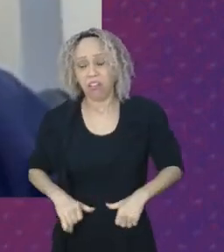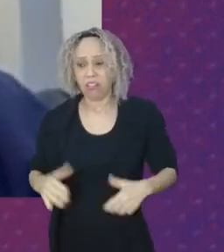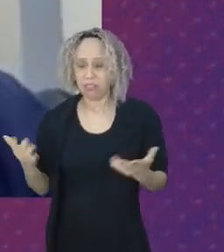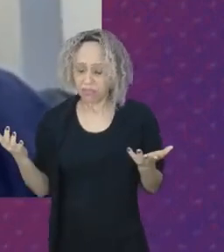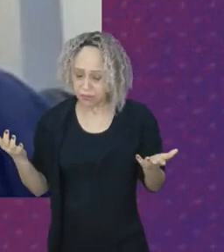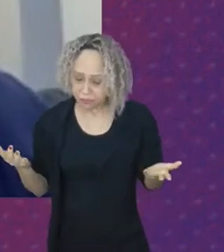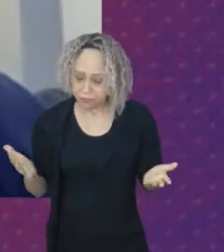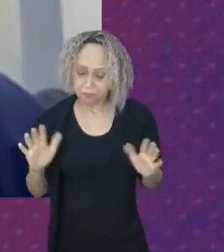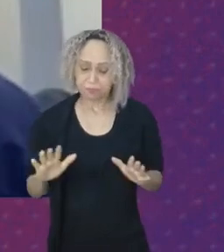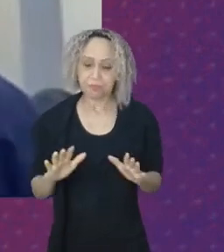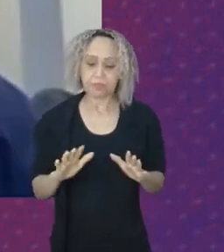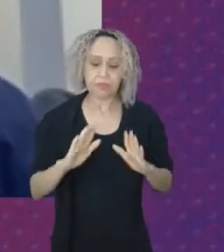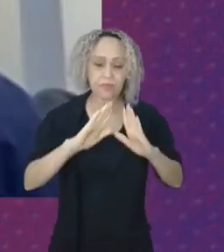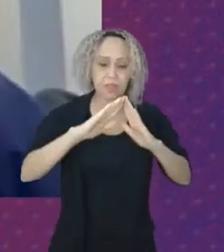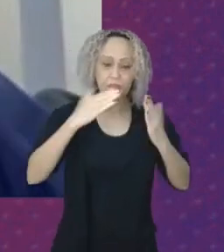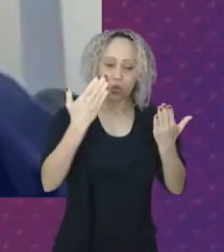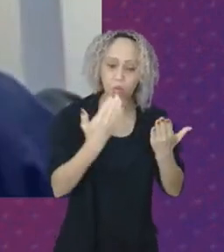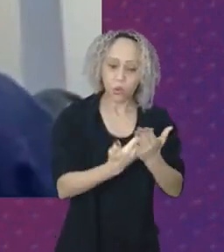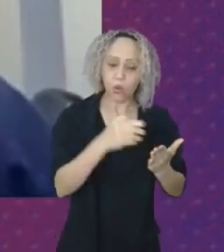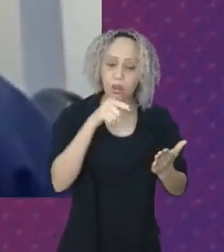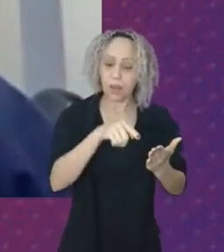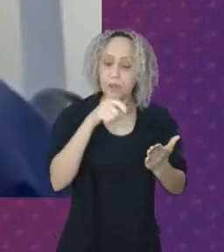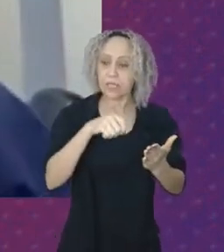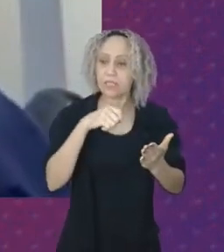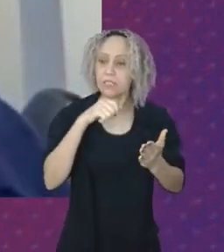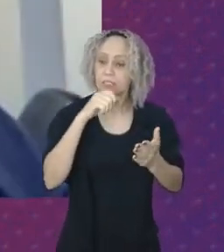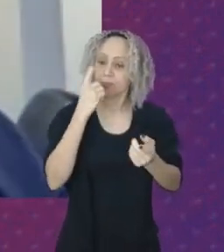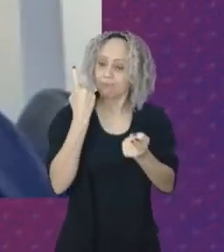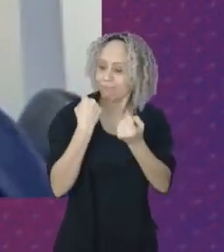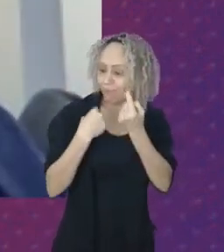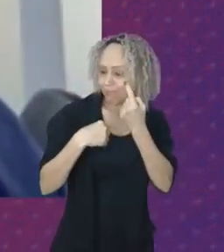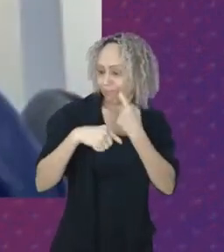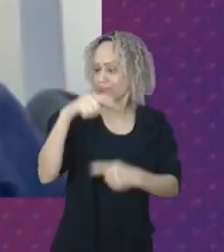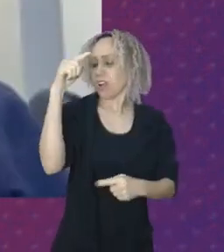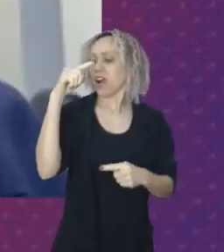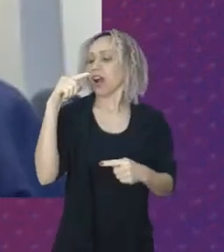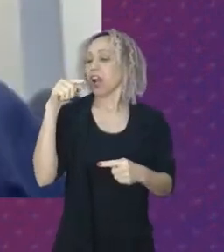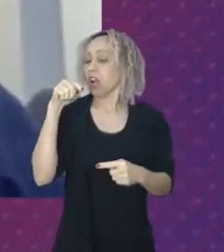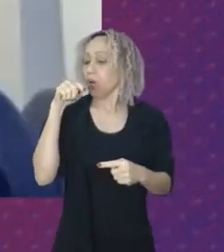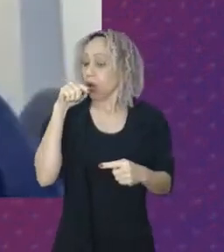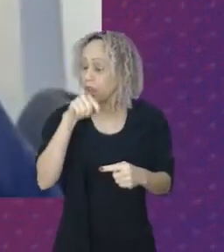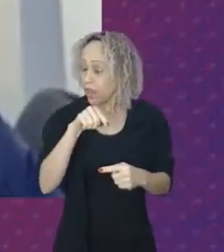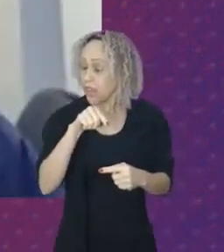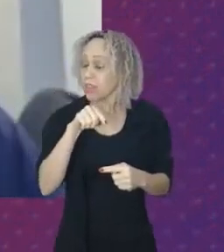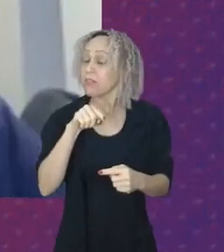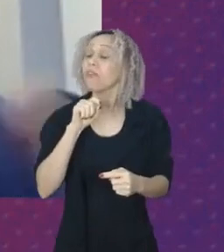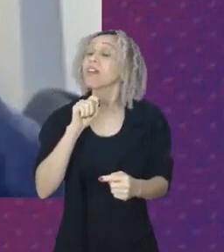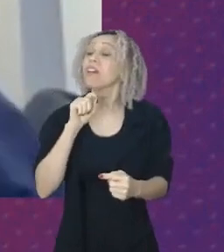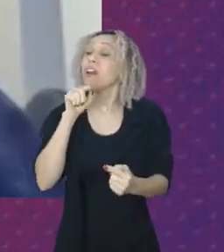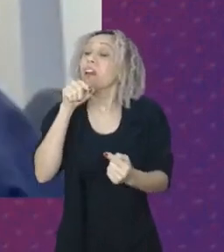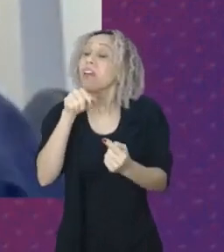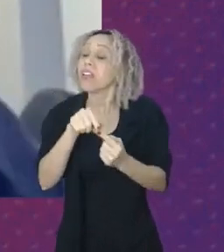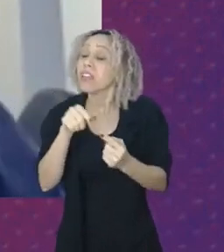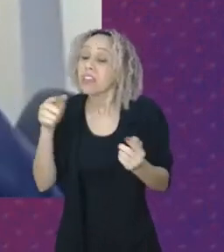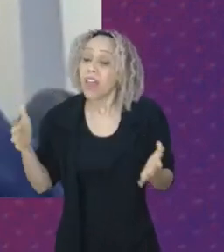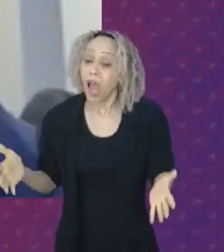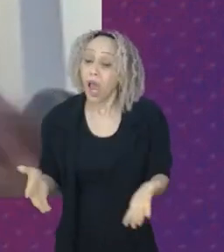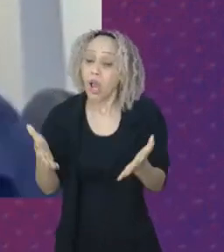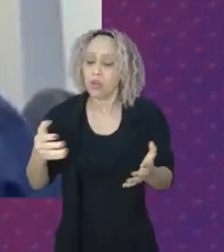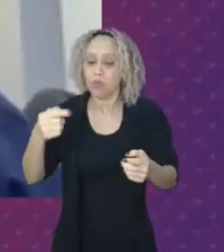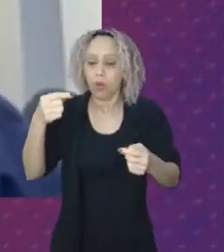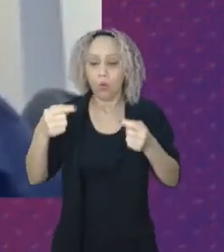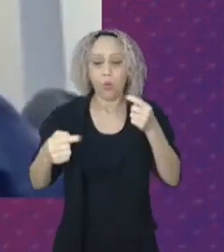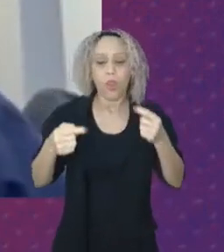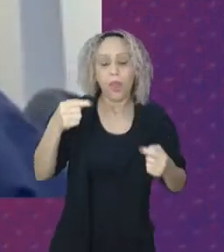cada vez mais, influenciando esse debate na sociedade. Porque uma escola ela é feita de uma comunidade, né?